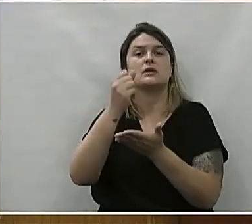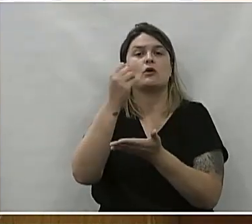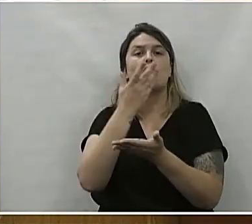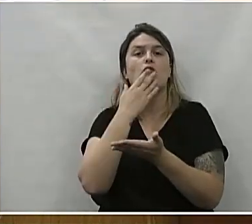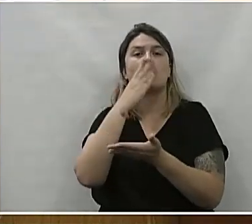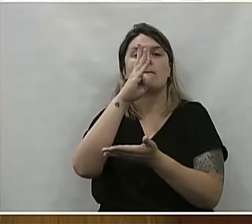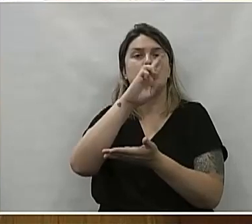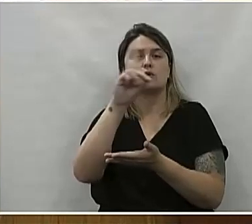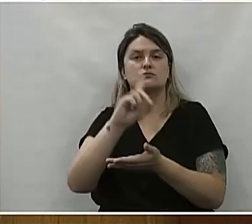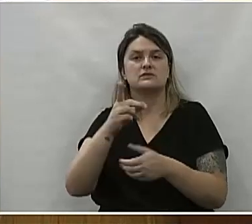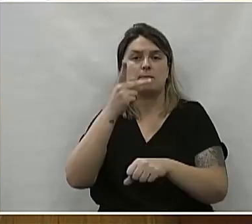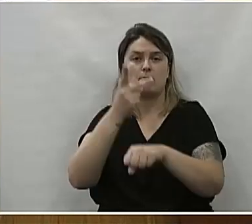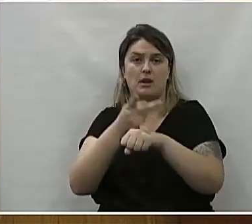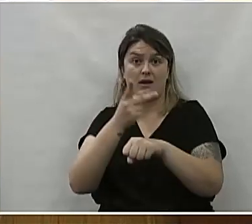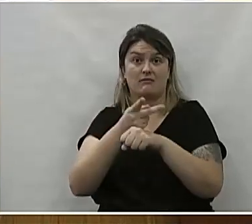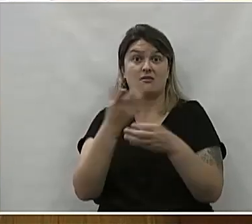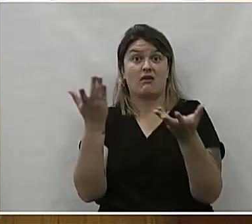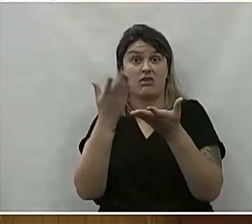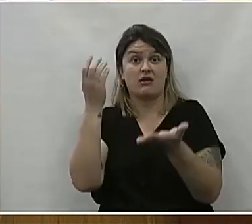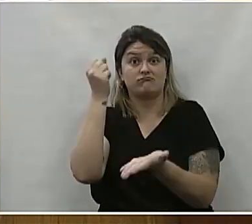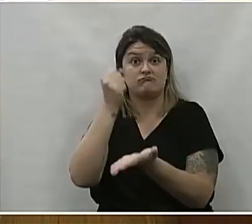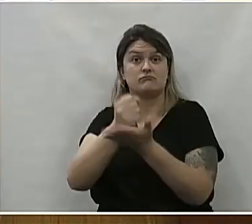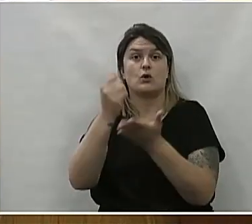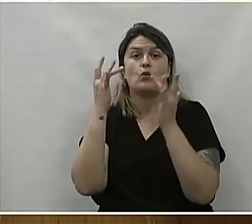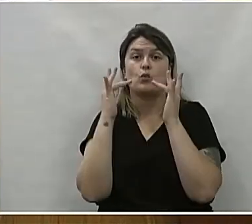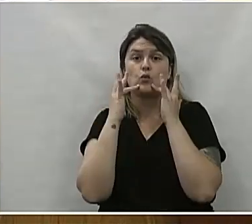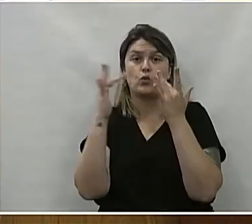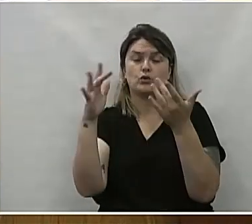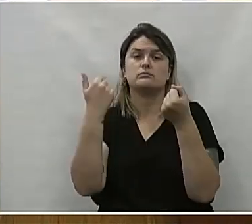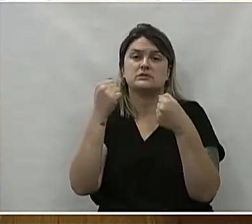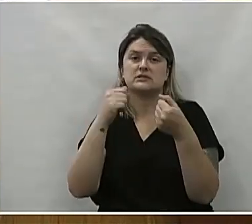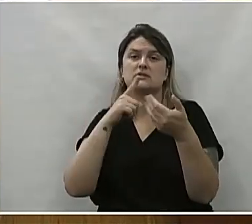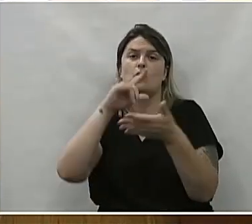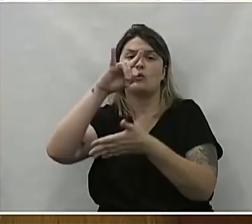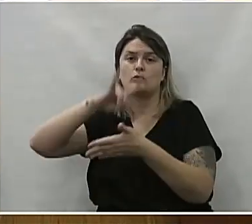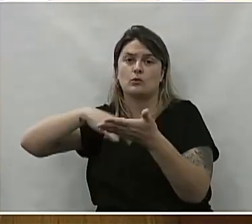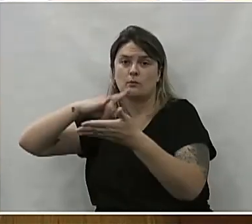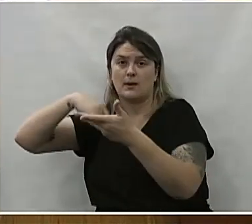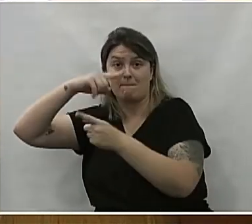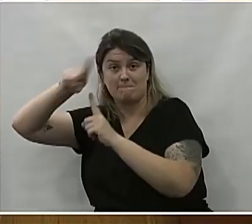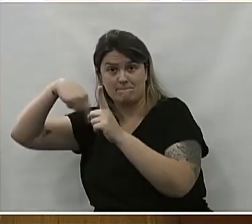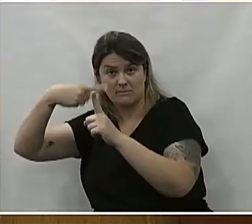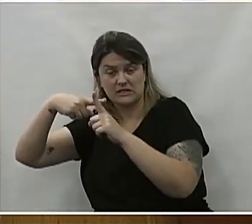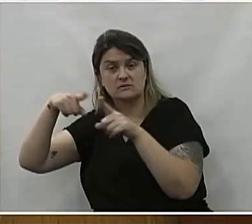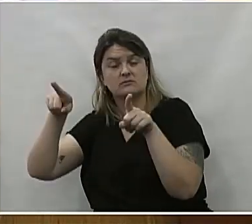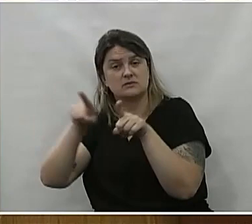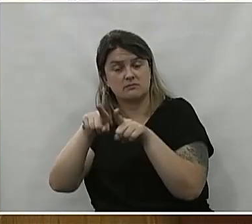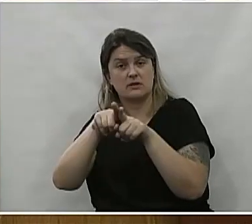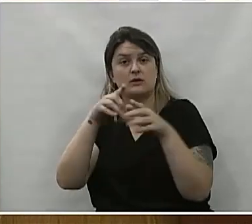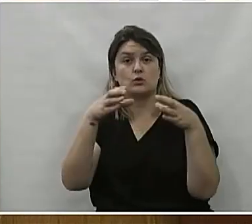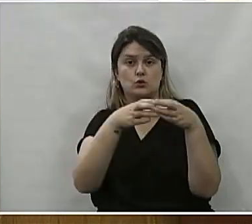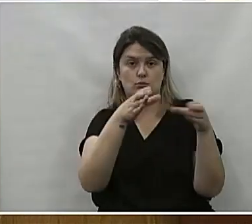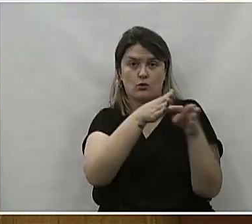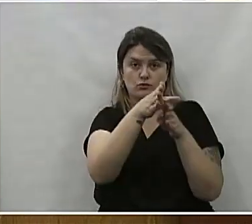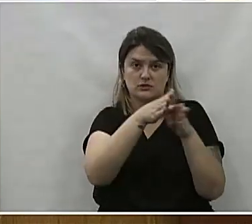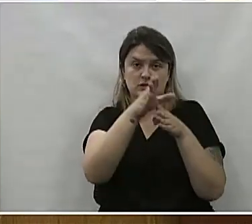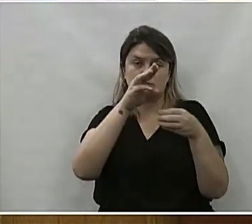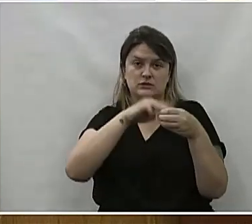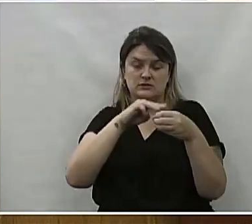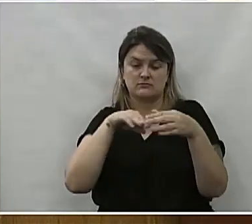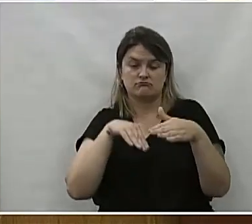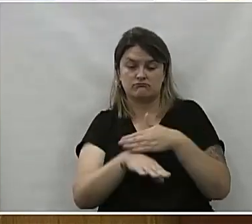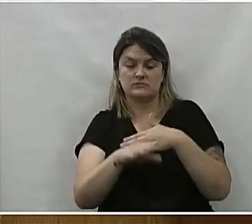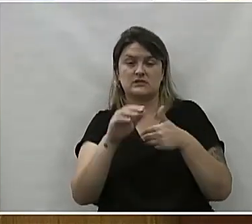ao selo prata E para conseguir O selo ouro São necessárias Outras documentações Além de estar Com o conselho municipal E o fundo